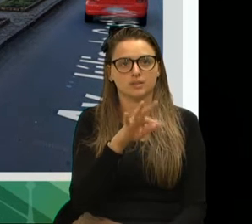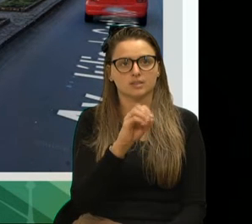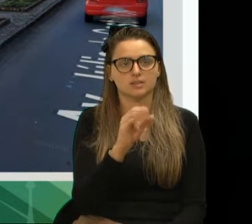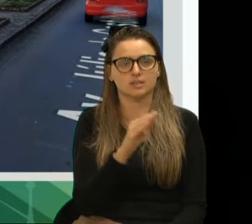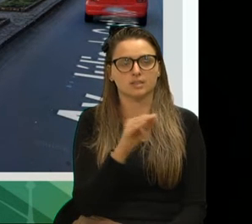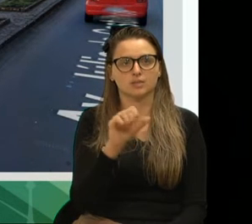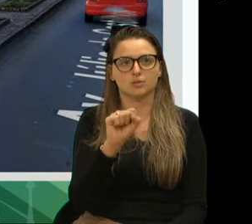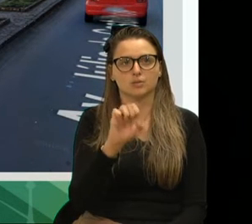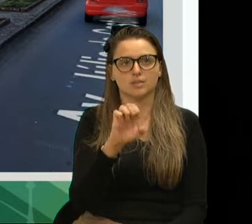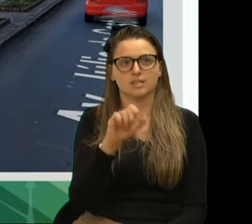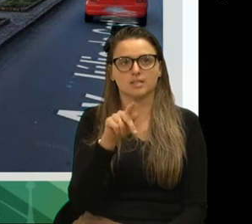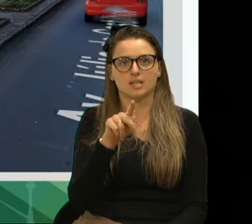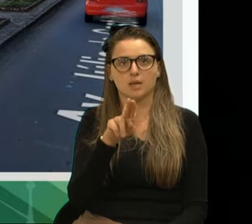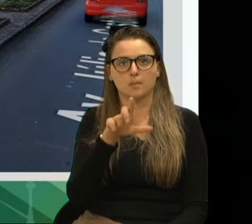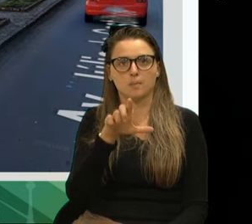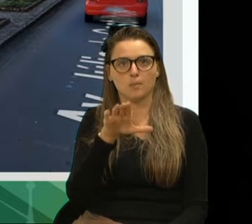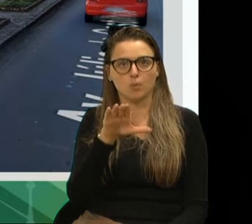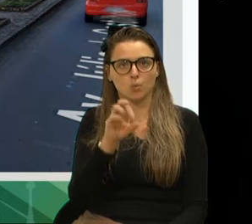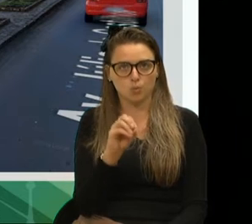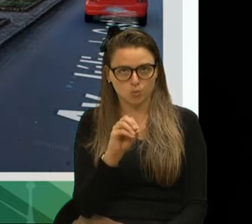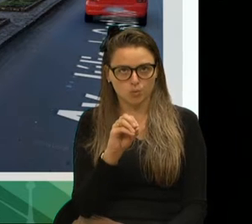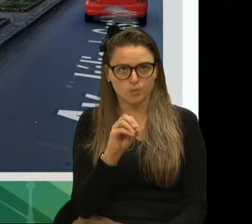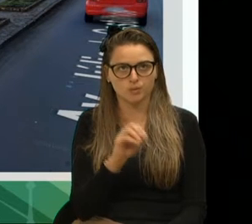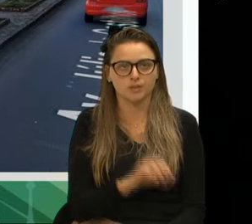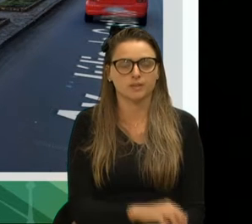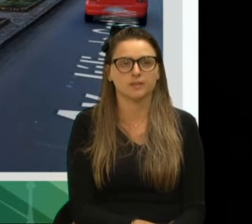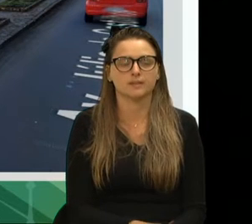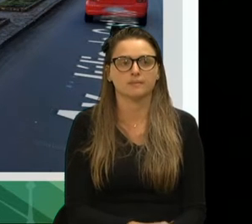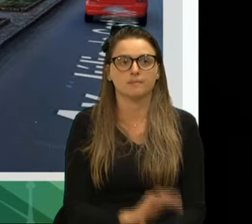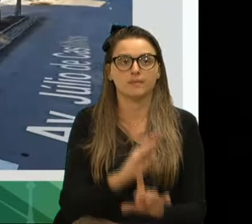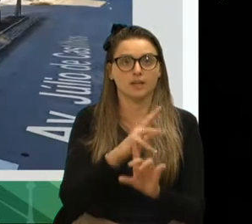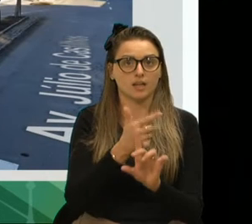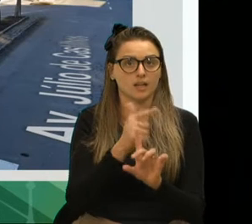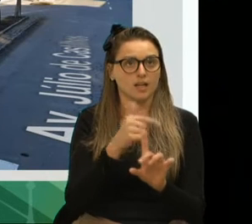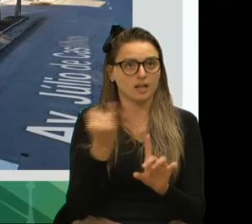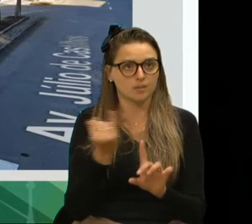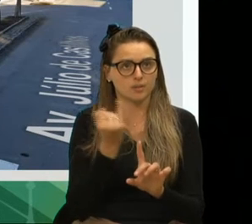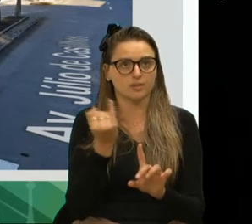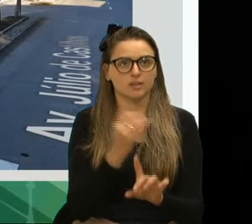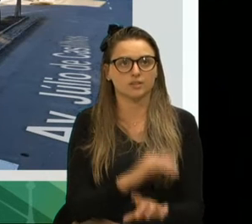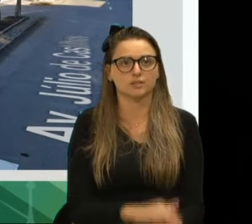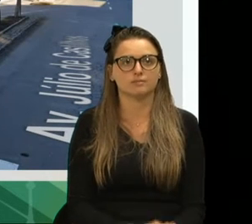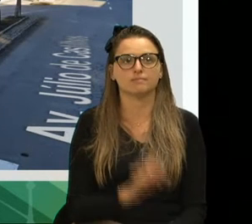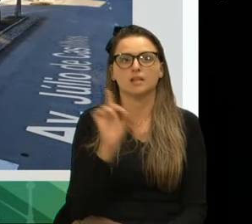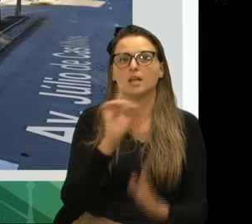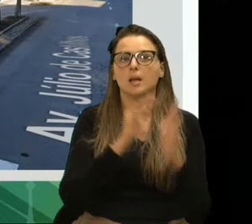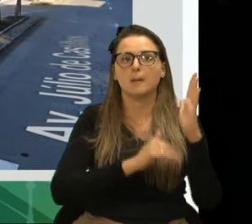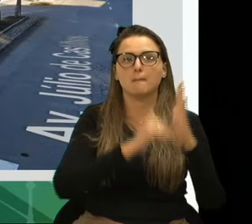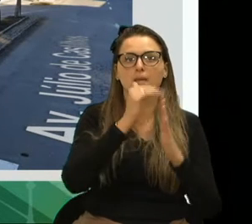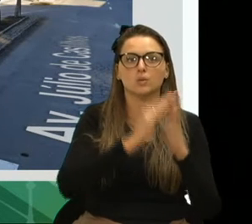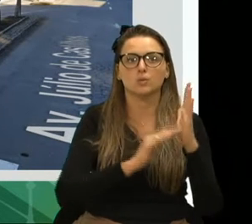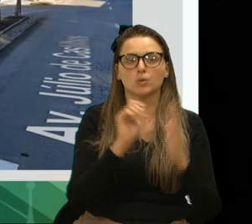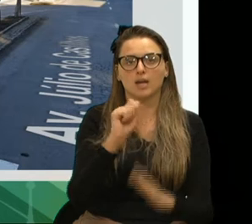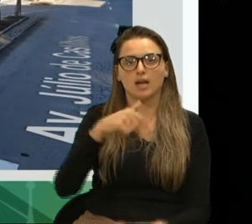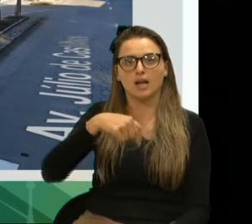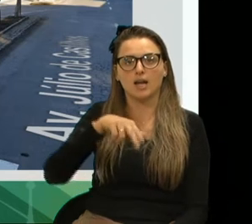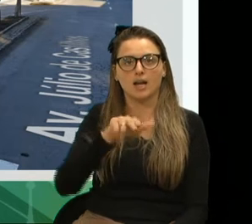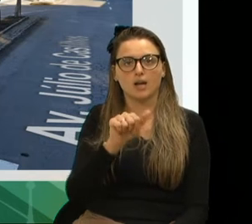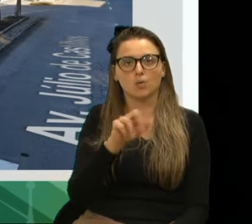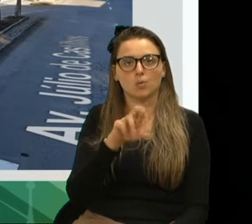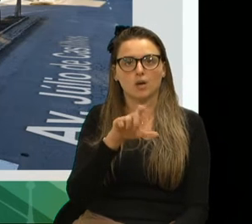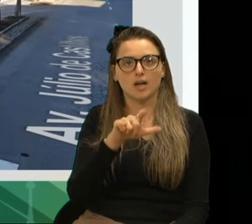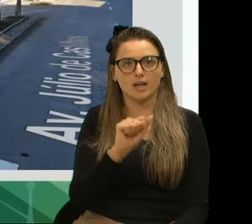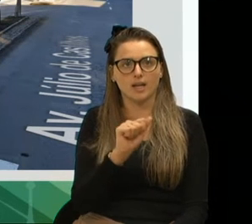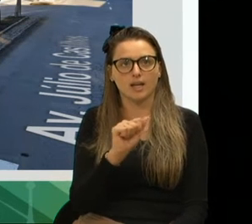obra da Natividade, né? Então é importante colocar. Pintura em aquarela, uma grande expressão,